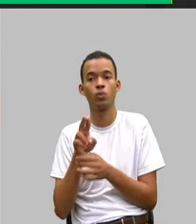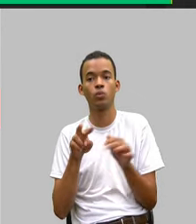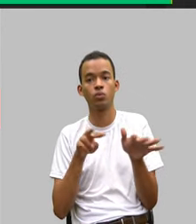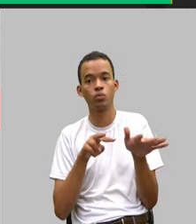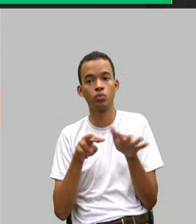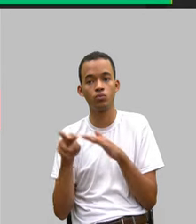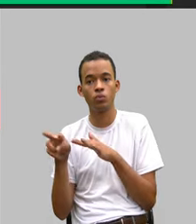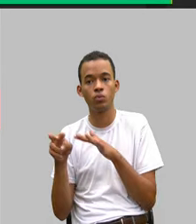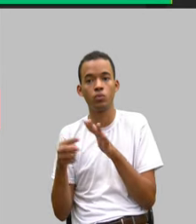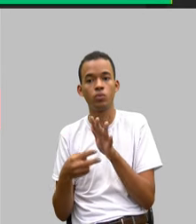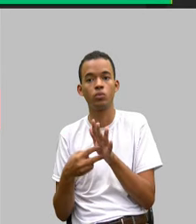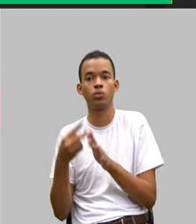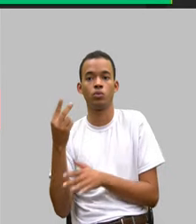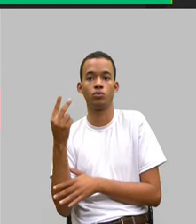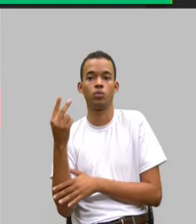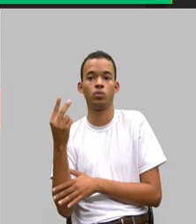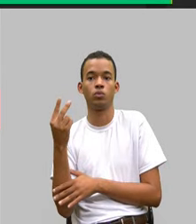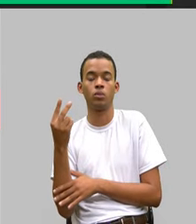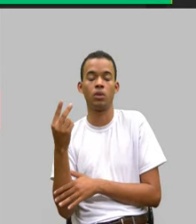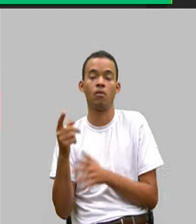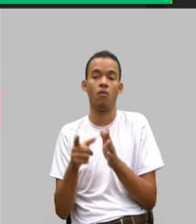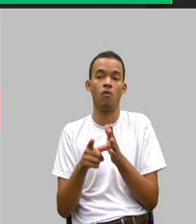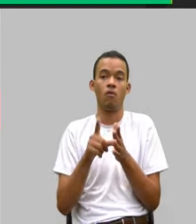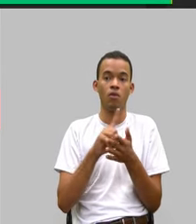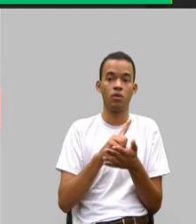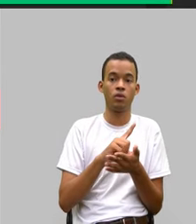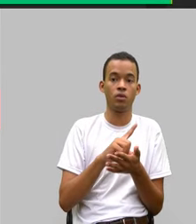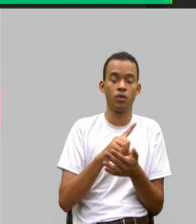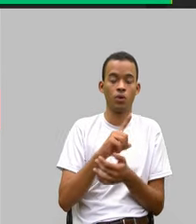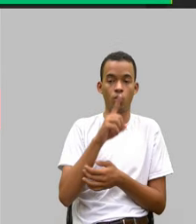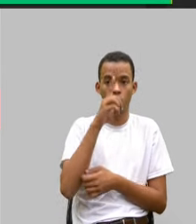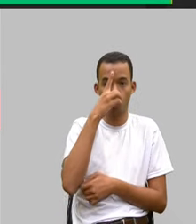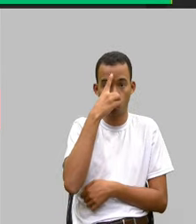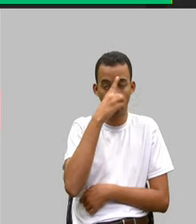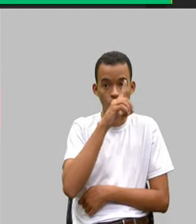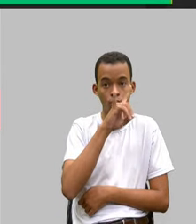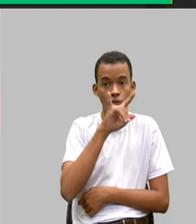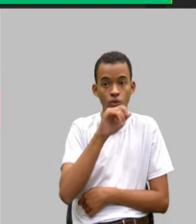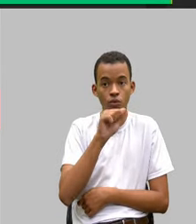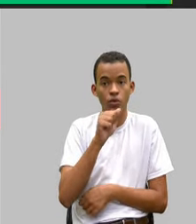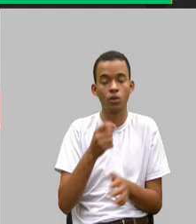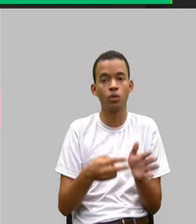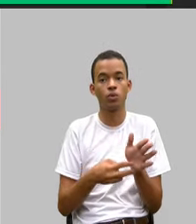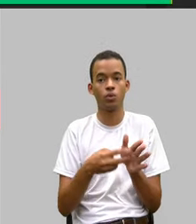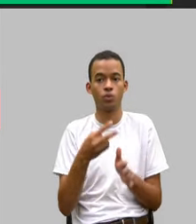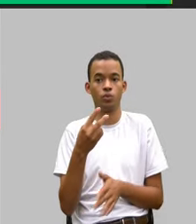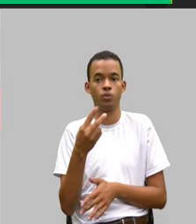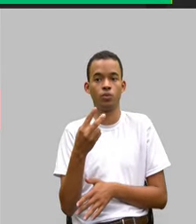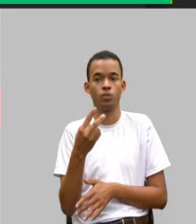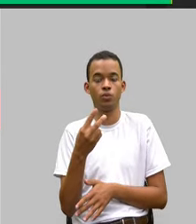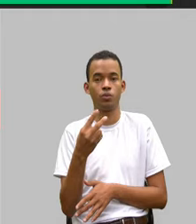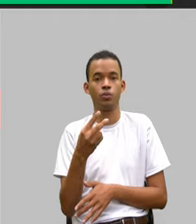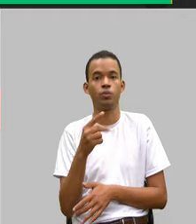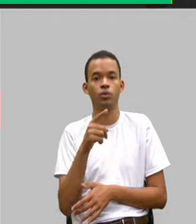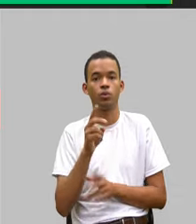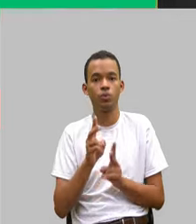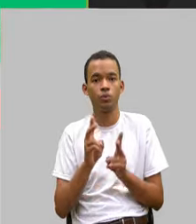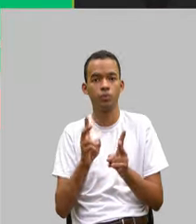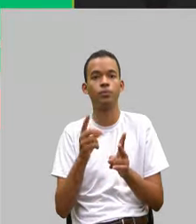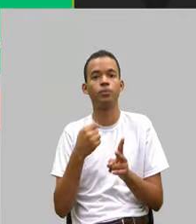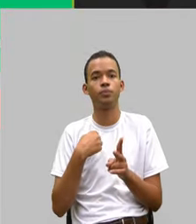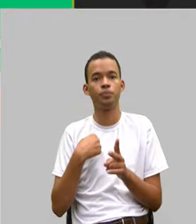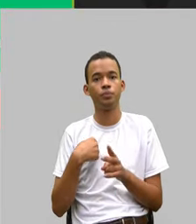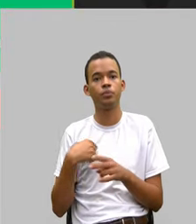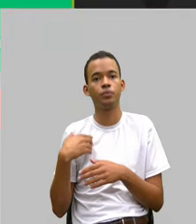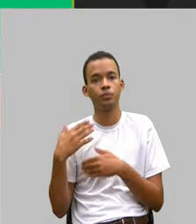usar duas vezes na semana em dia de trabalhos presenciais tenho ido bem mas esse fim de semana